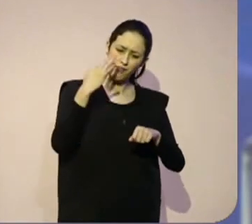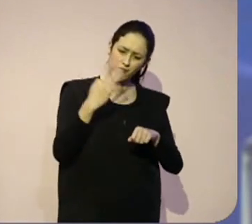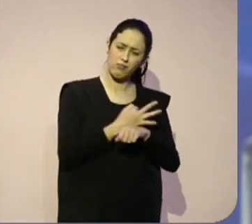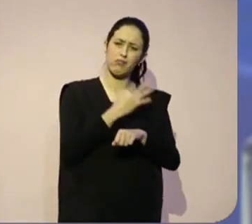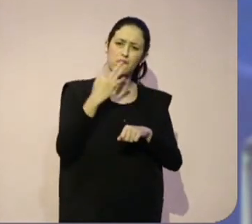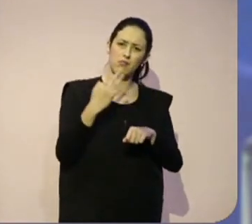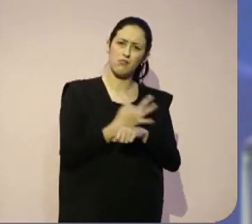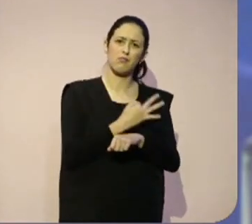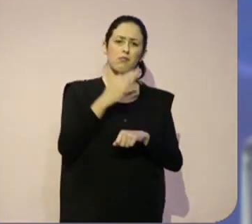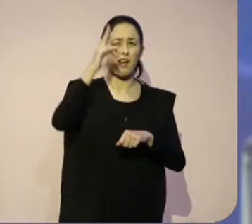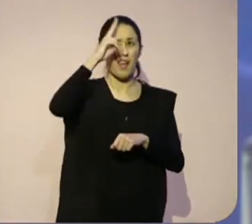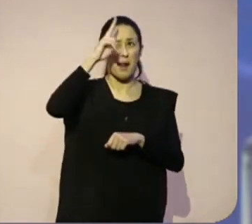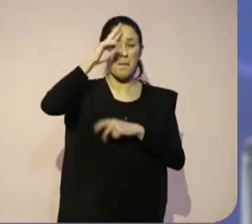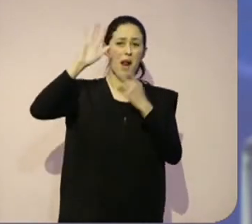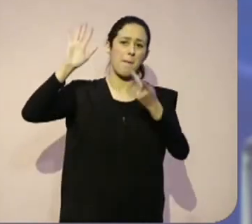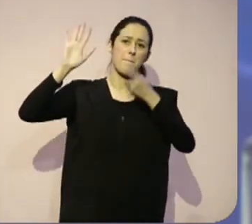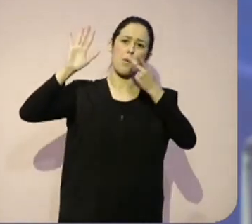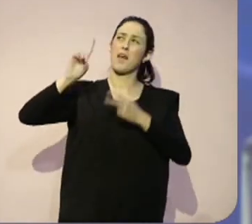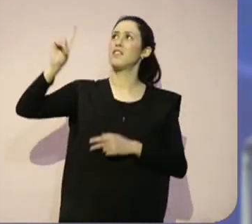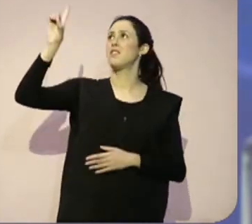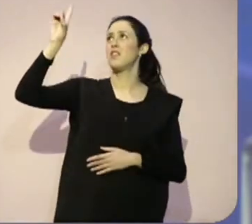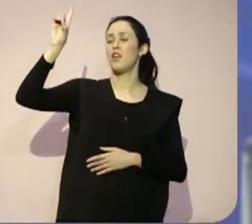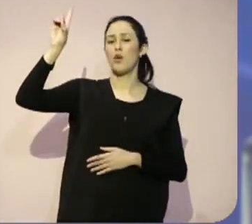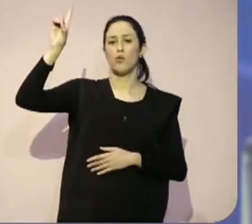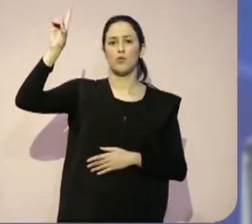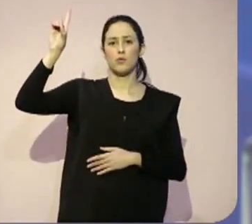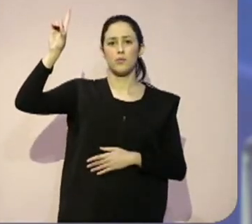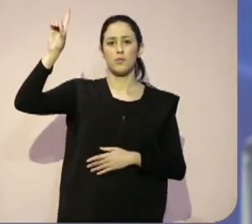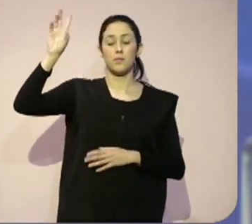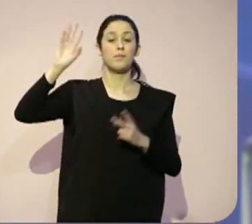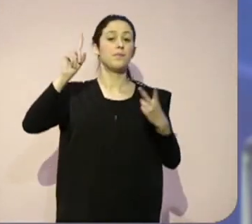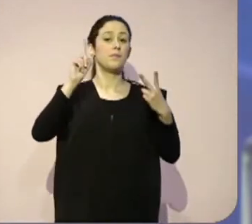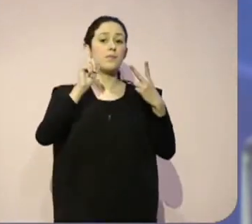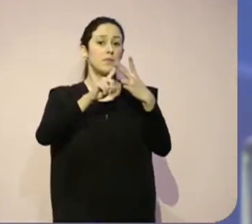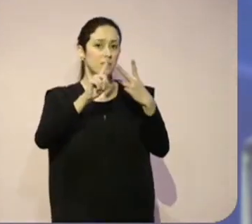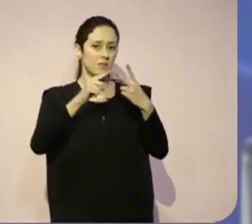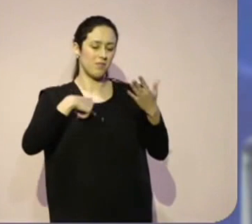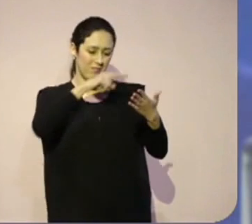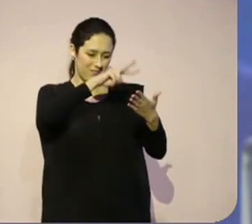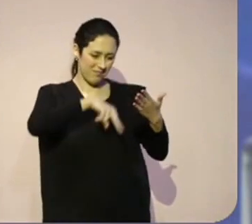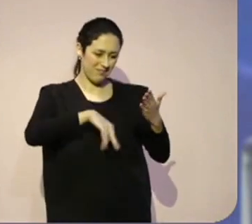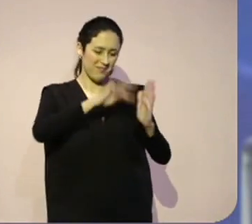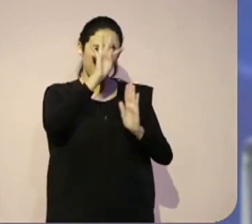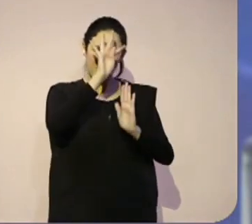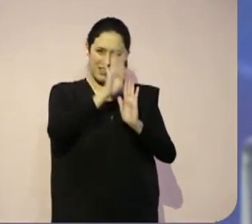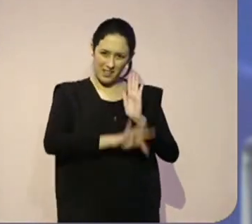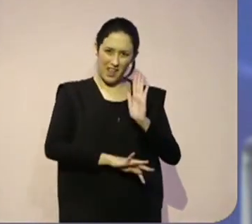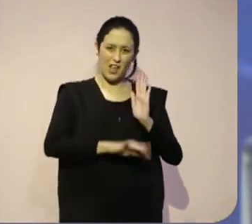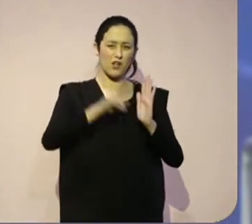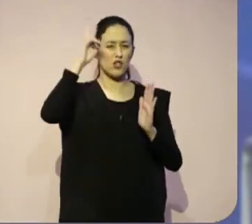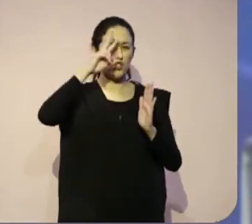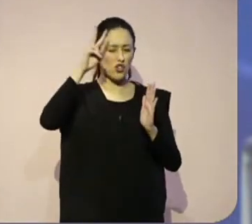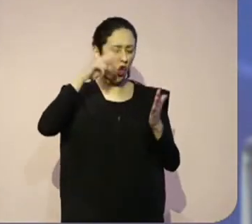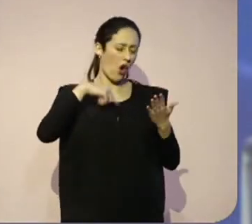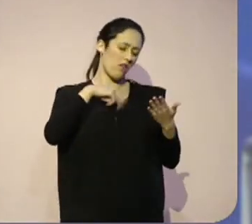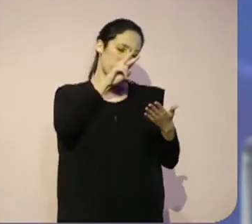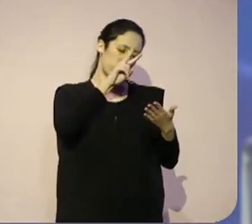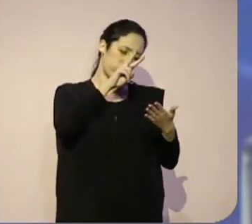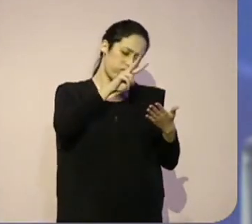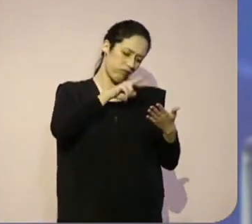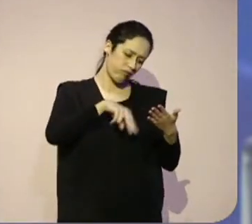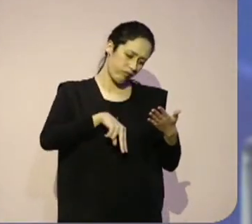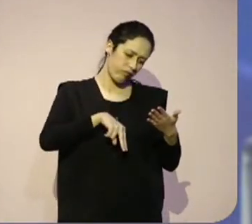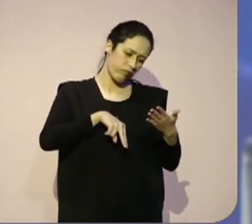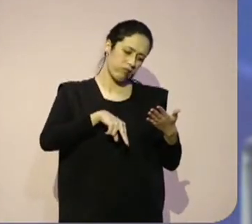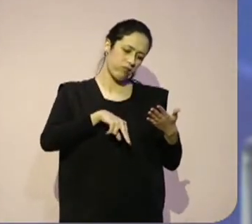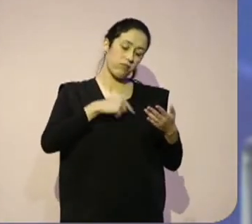nas promessas de Deus. Segunda coisa, quando eu olho para esse texto e para toda essa narrativa e percebo